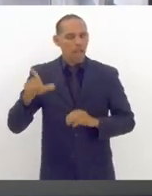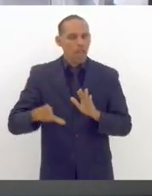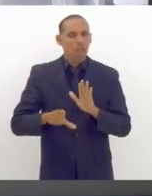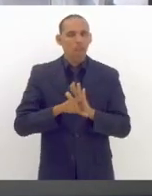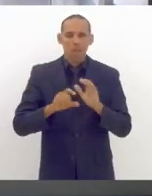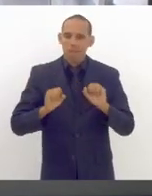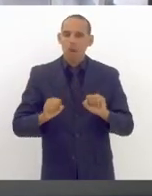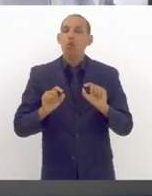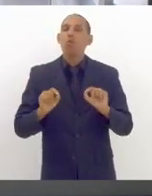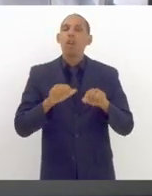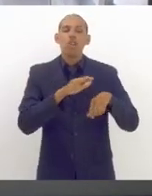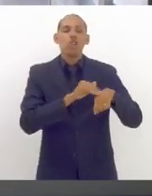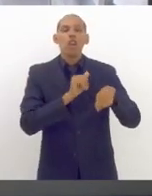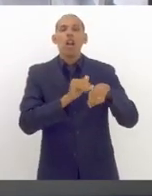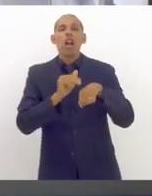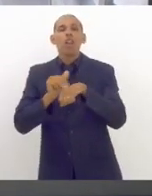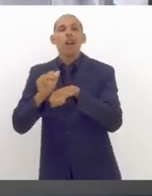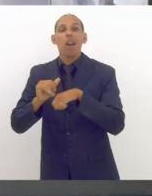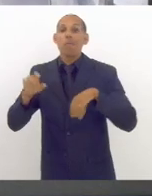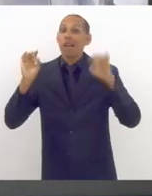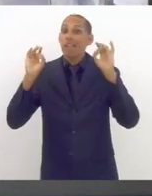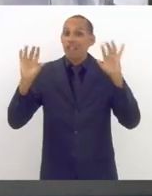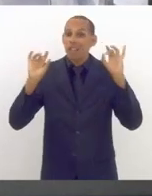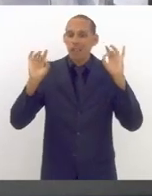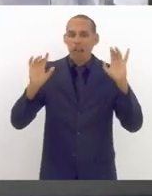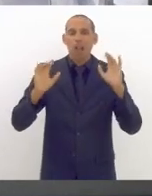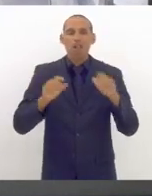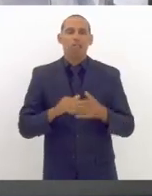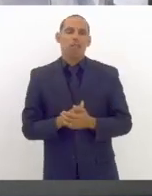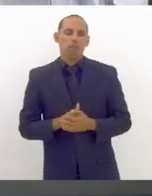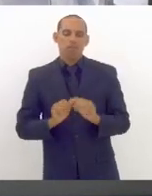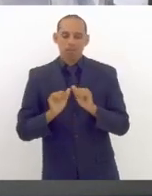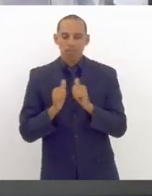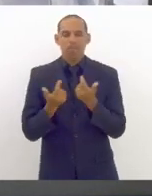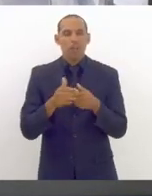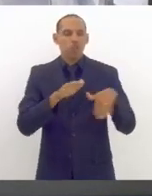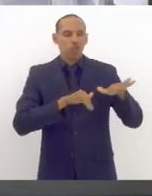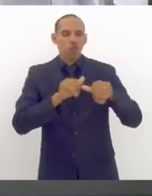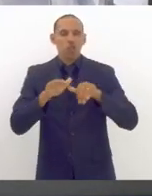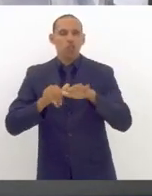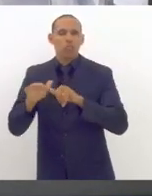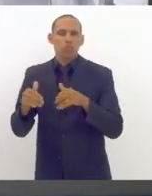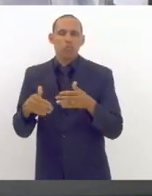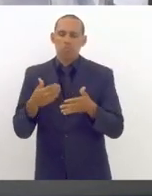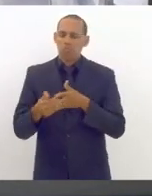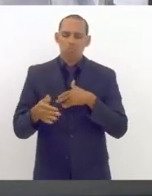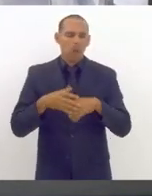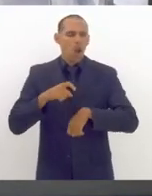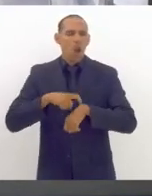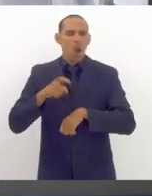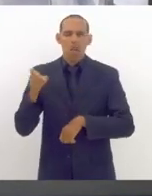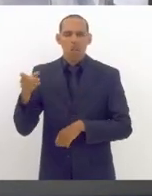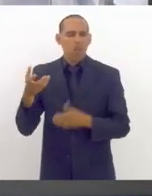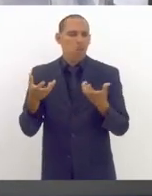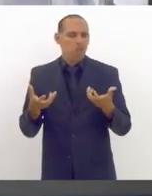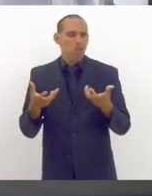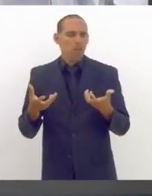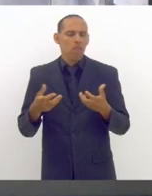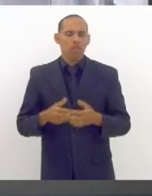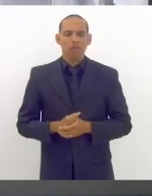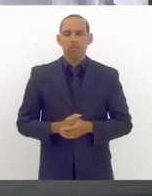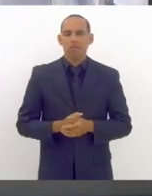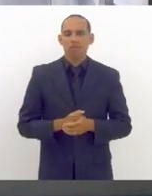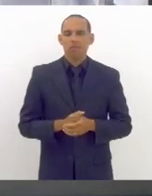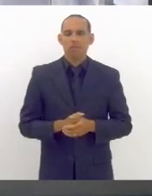de convocar extraordinariamente Assembleia quando ele bem quiserem entender